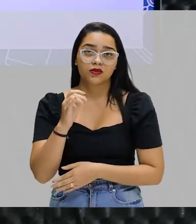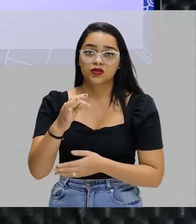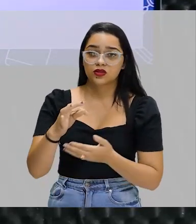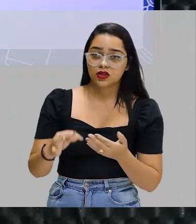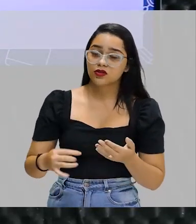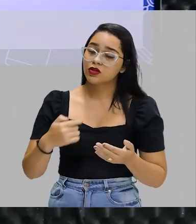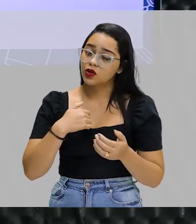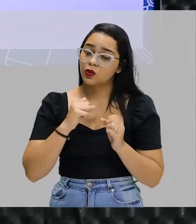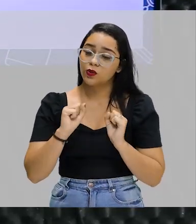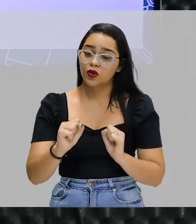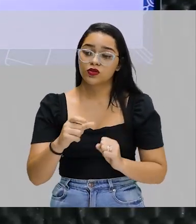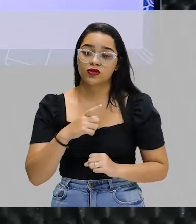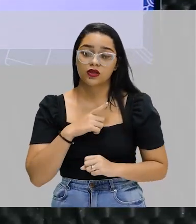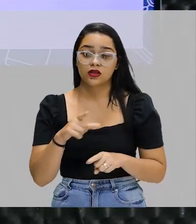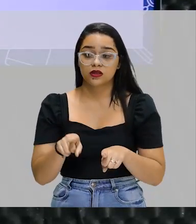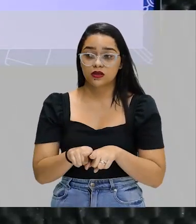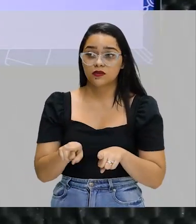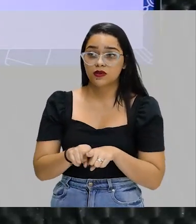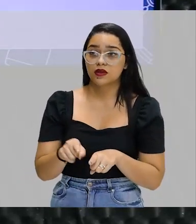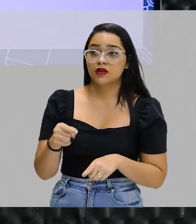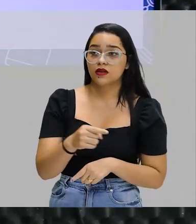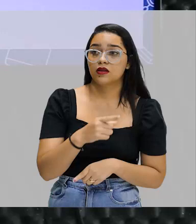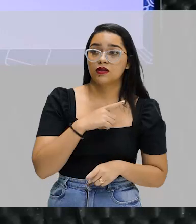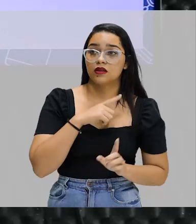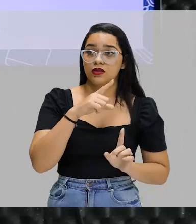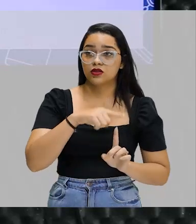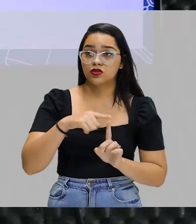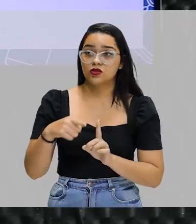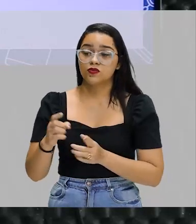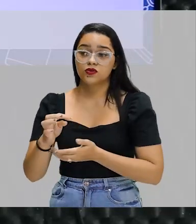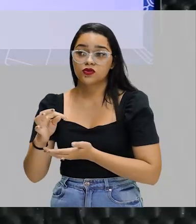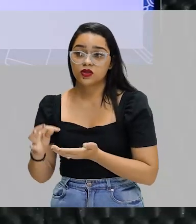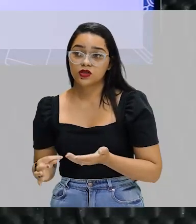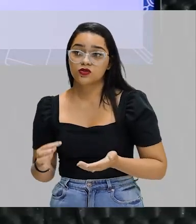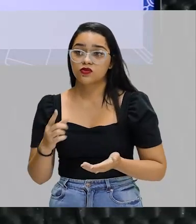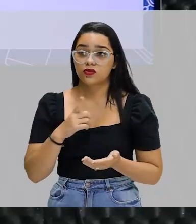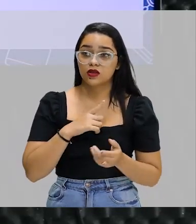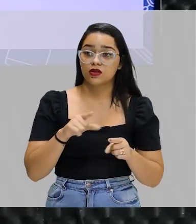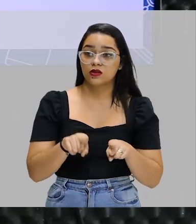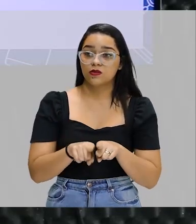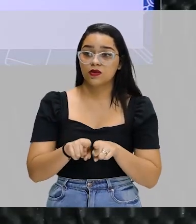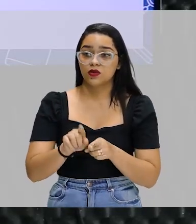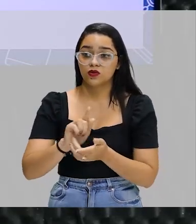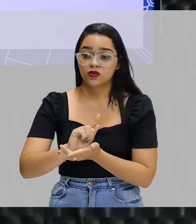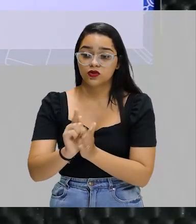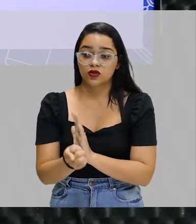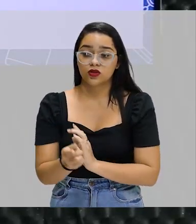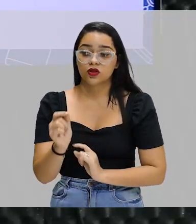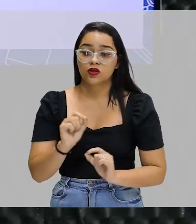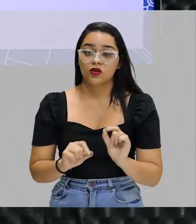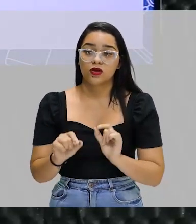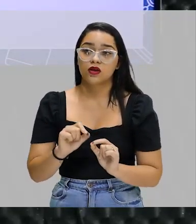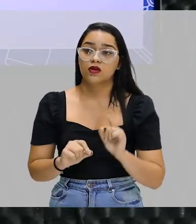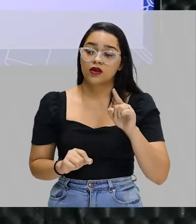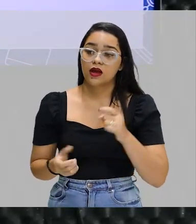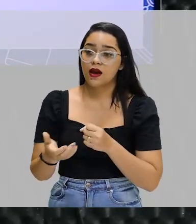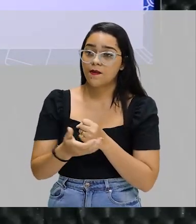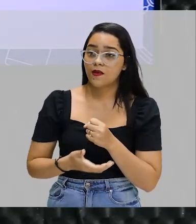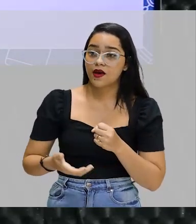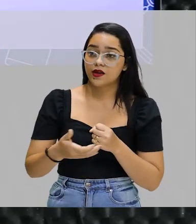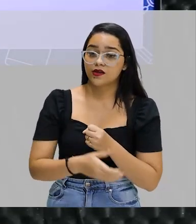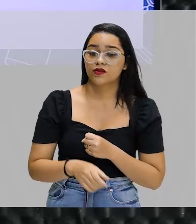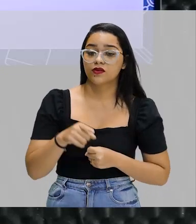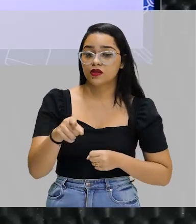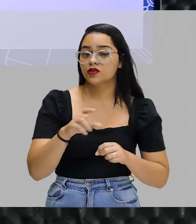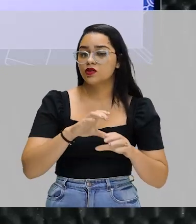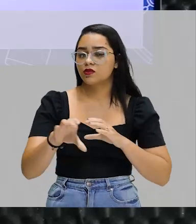texto que eu posso ter. E a partir desses tipos de texto, eu tenho gêneros, que são as formas mais básicas de você